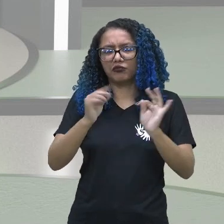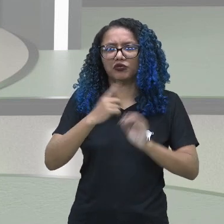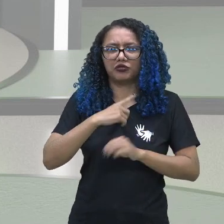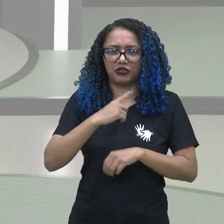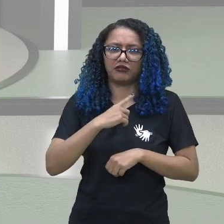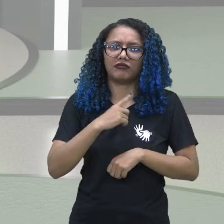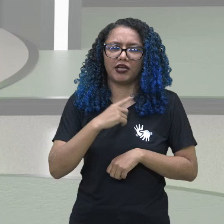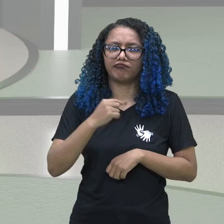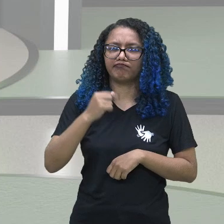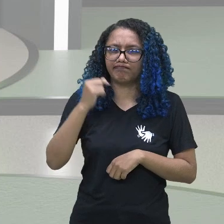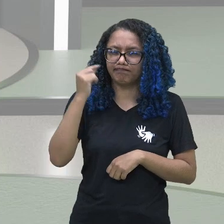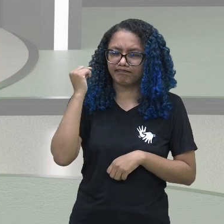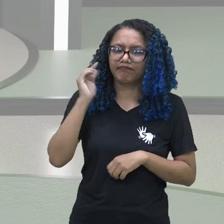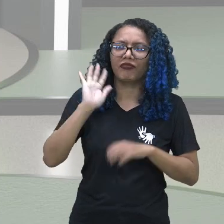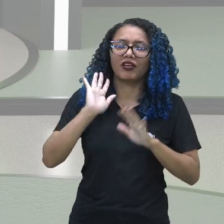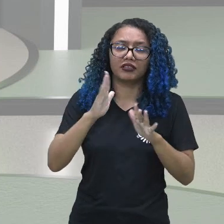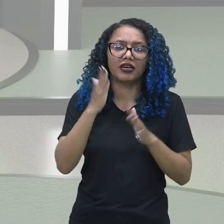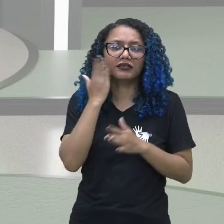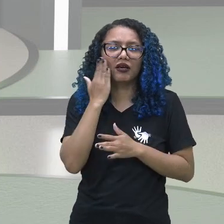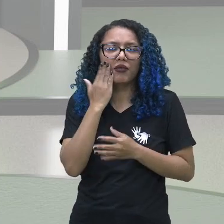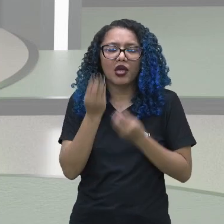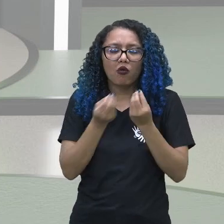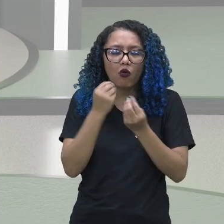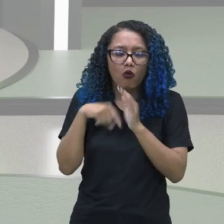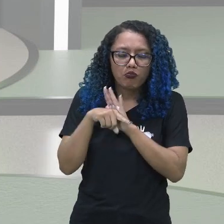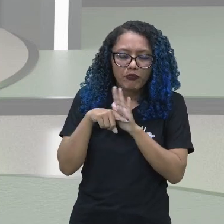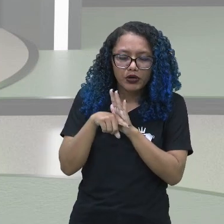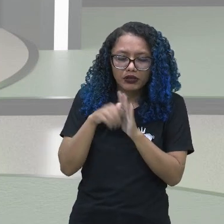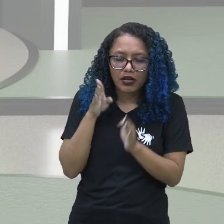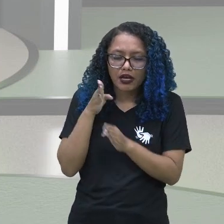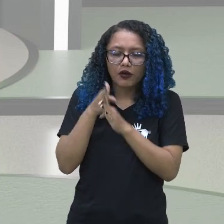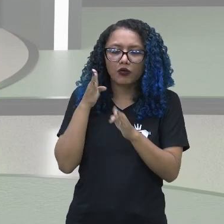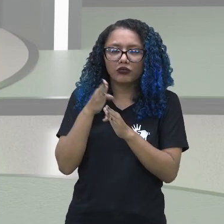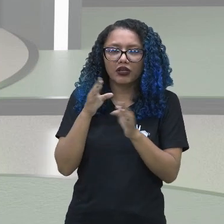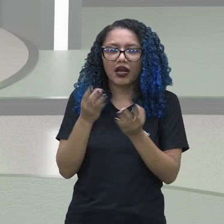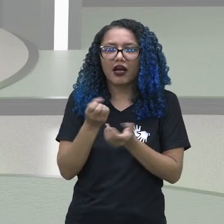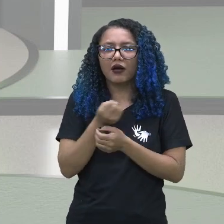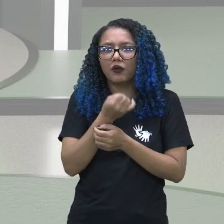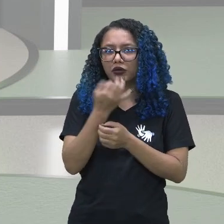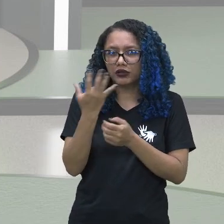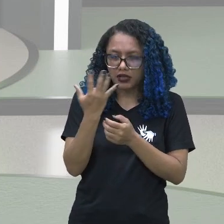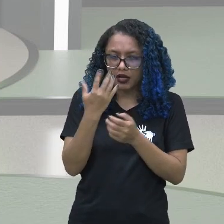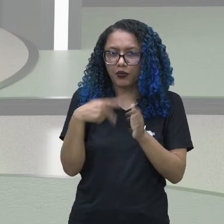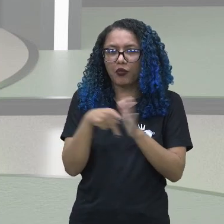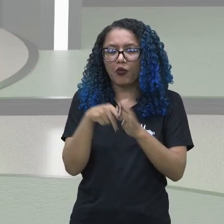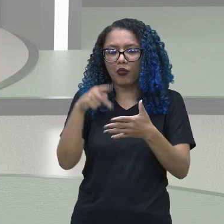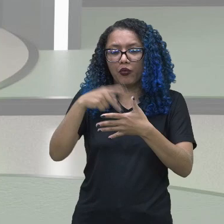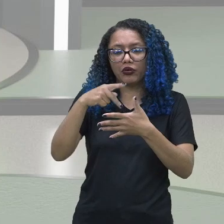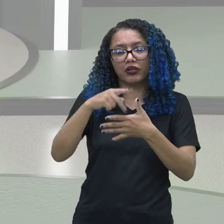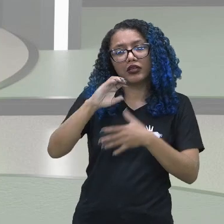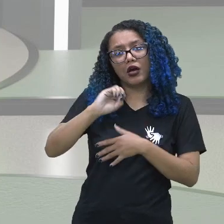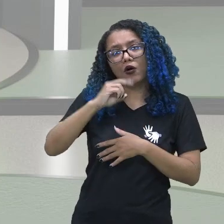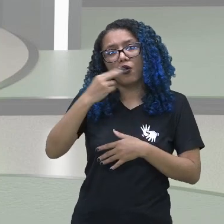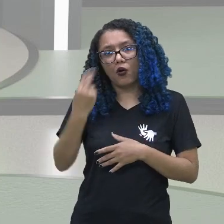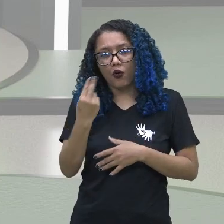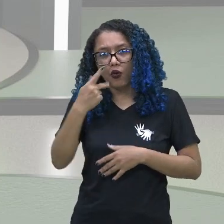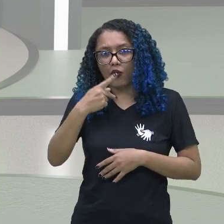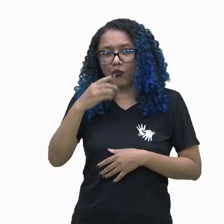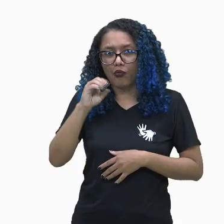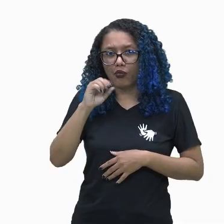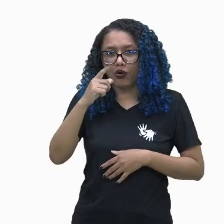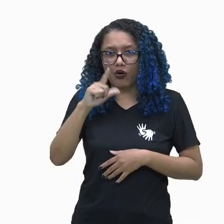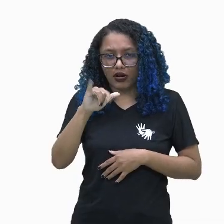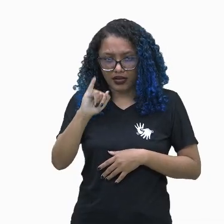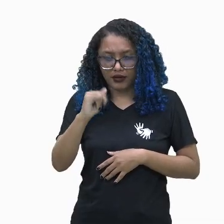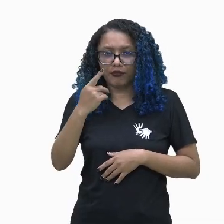há muito tempo para se medir o tamanho de uma proteína ou um polipeptídeo, né, para diferenciar um e outro.